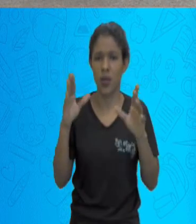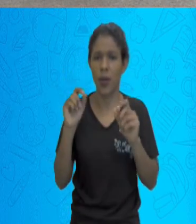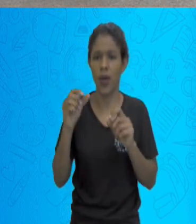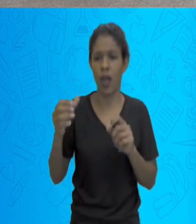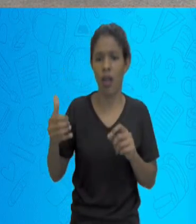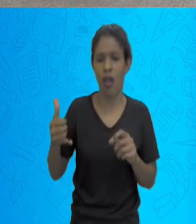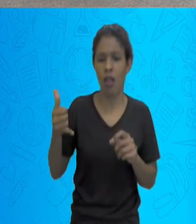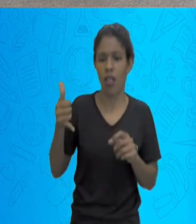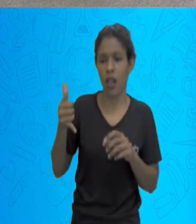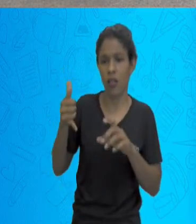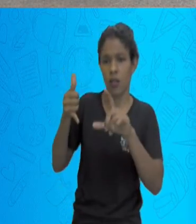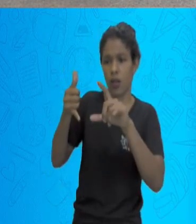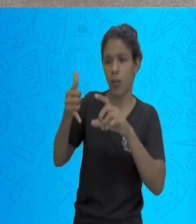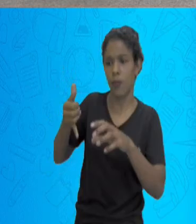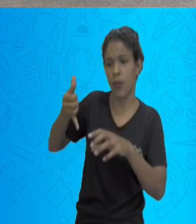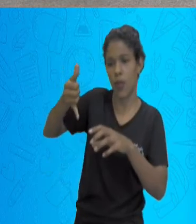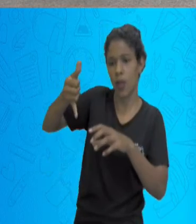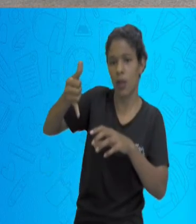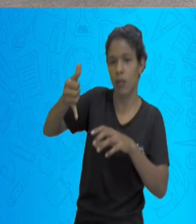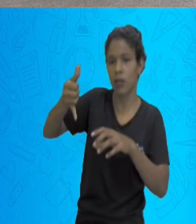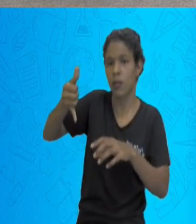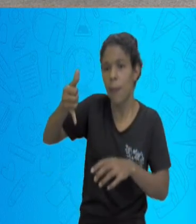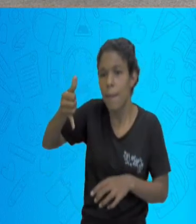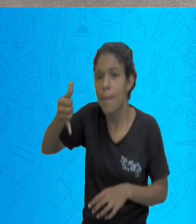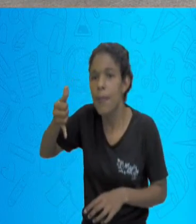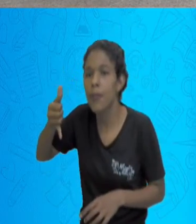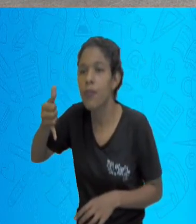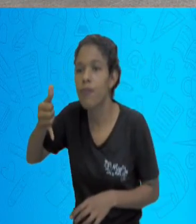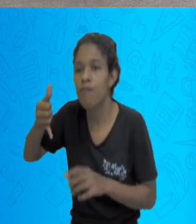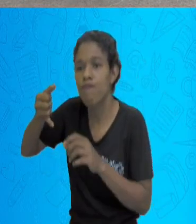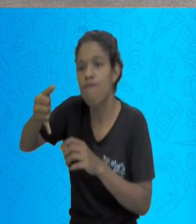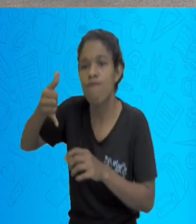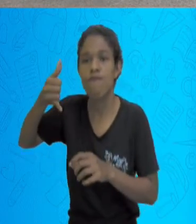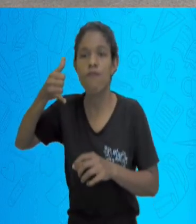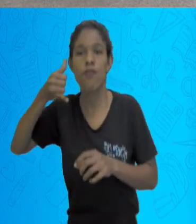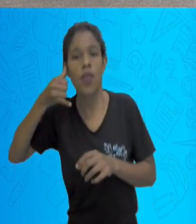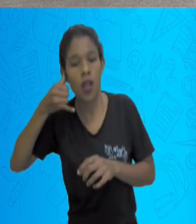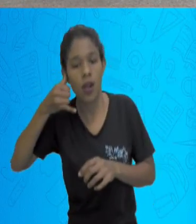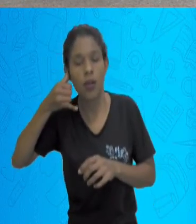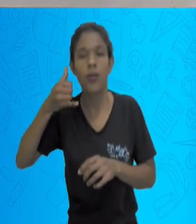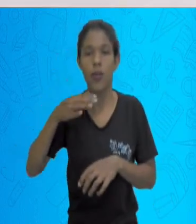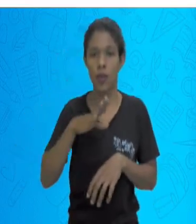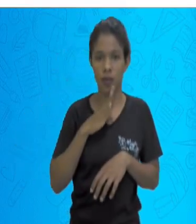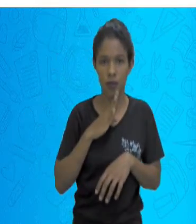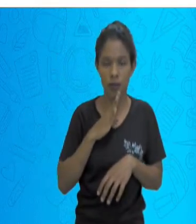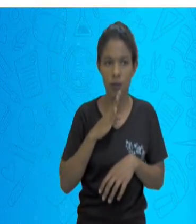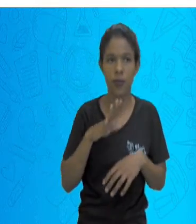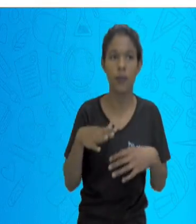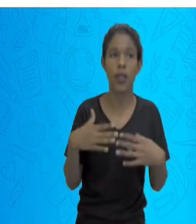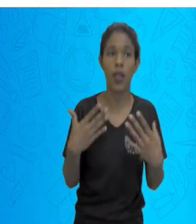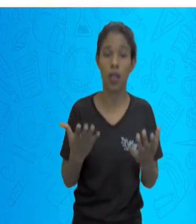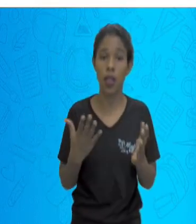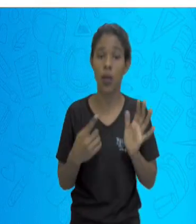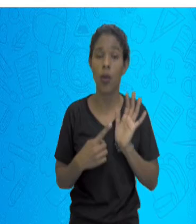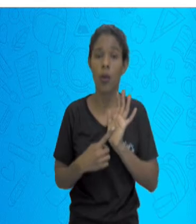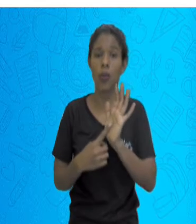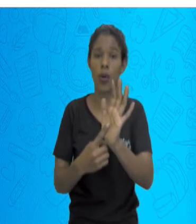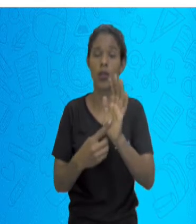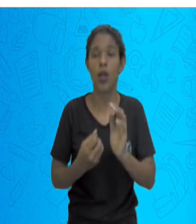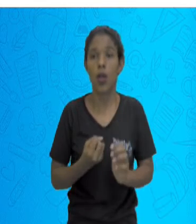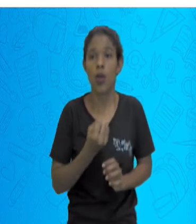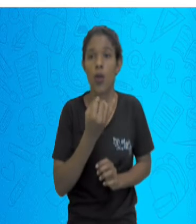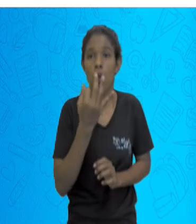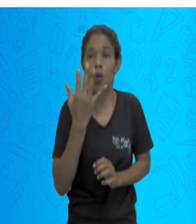aqui mostra, né? Veja só, além de mostrar a quantidade, né, essa quantidade aqui está em milhões,